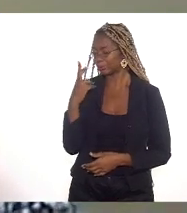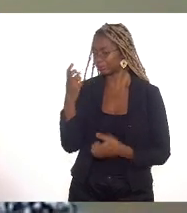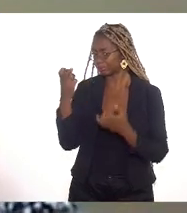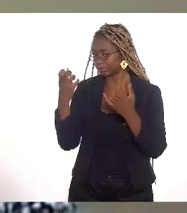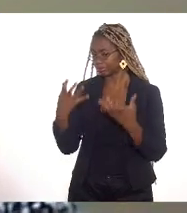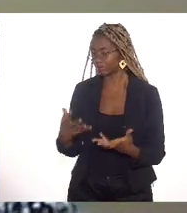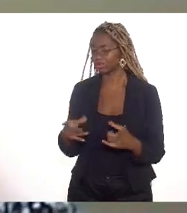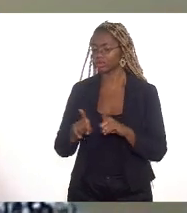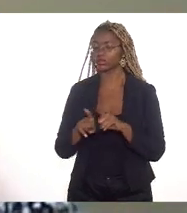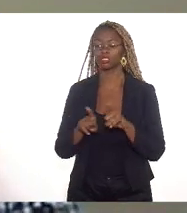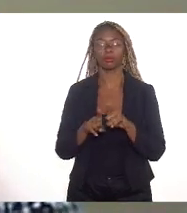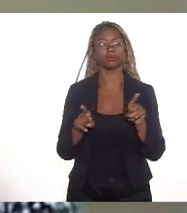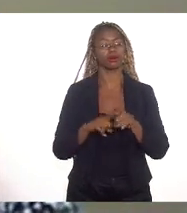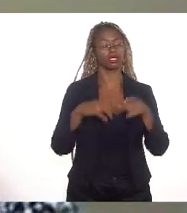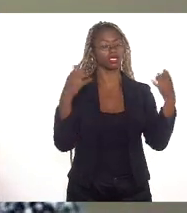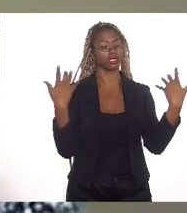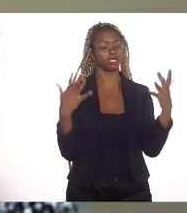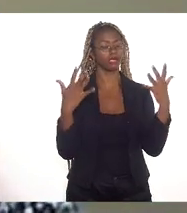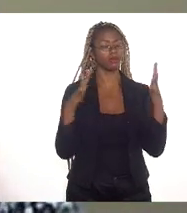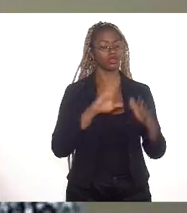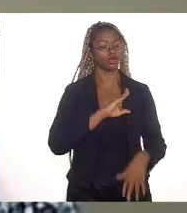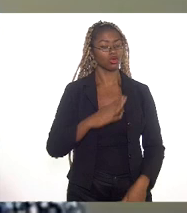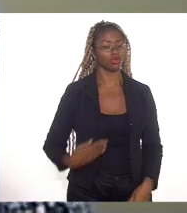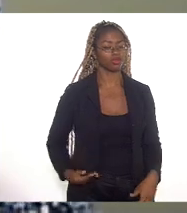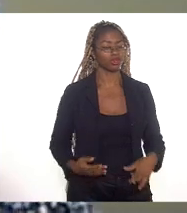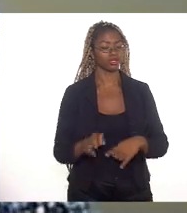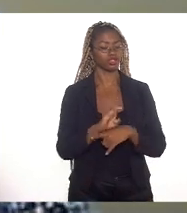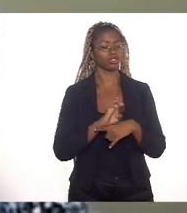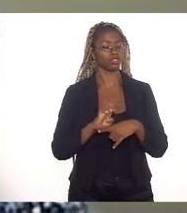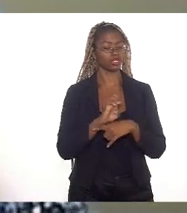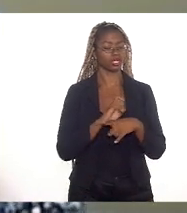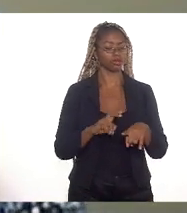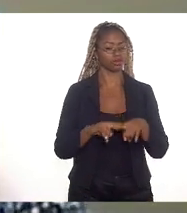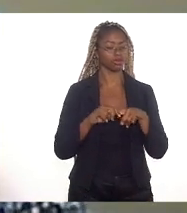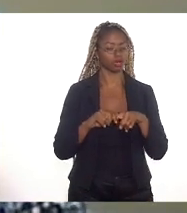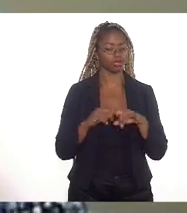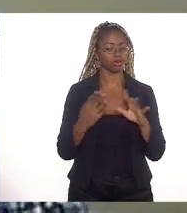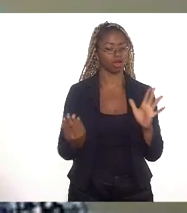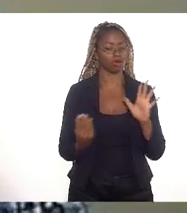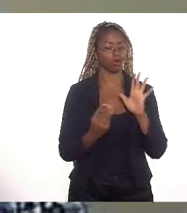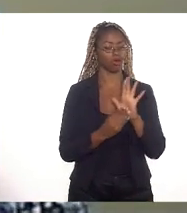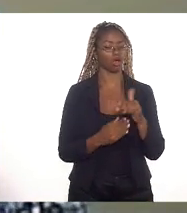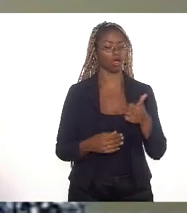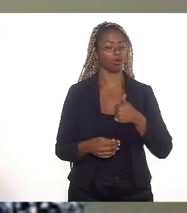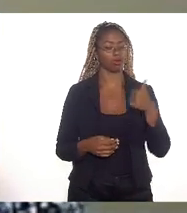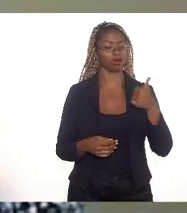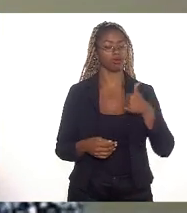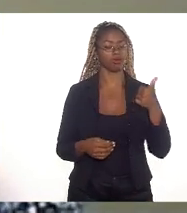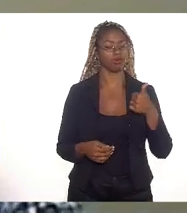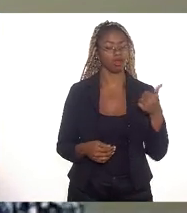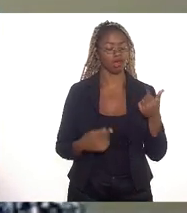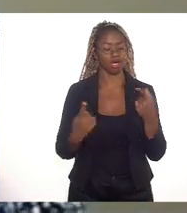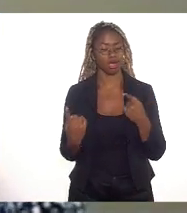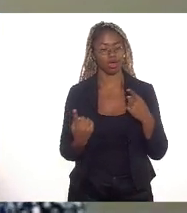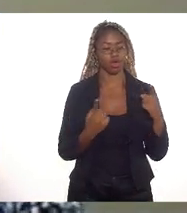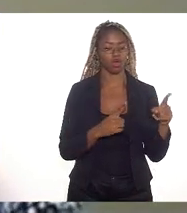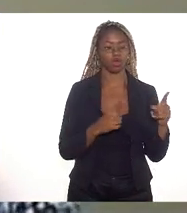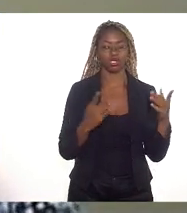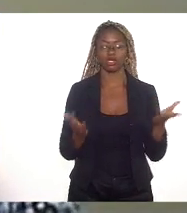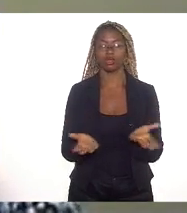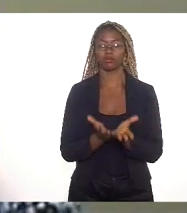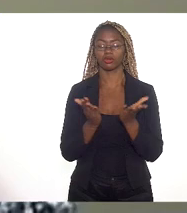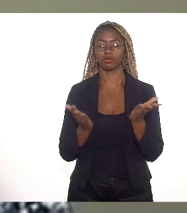obviamente, aplaudir aqui o governo do Estado de colocar como primeiro eixo o eixo do enfrentamento à